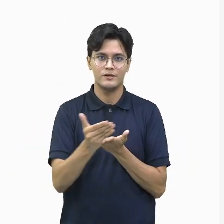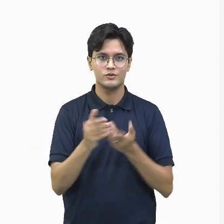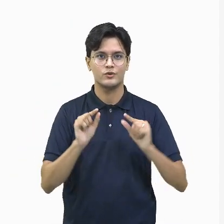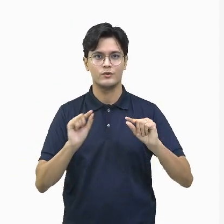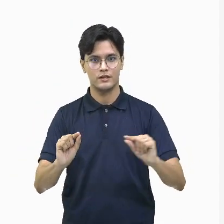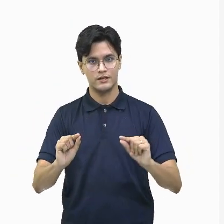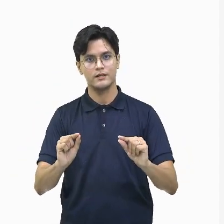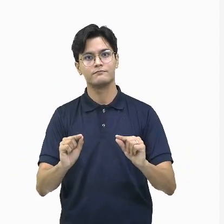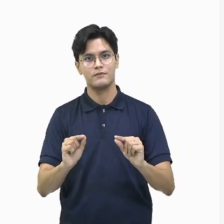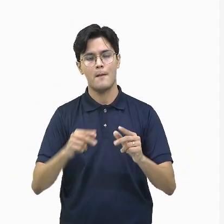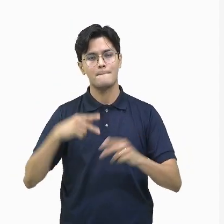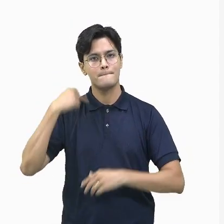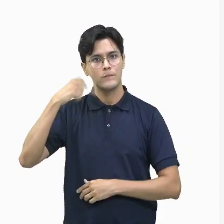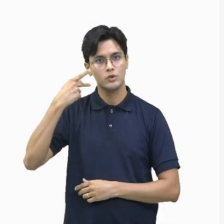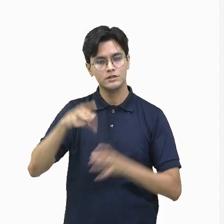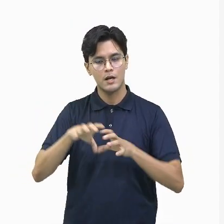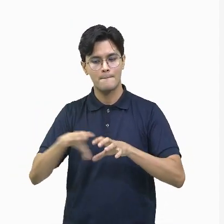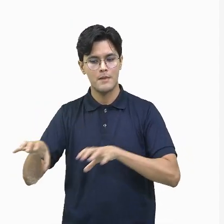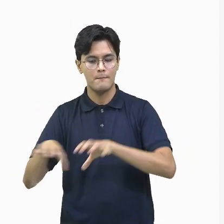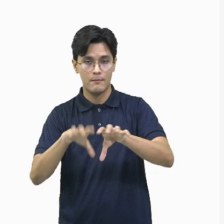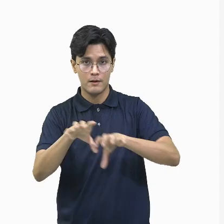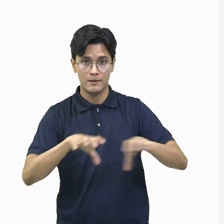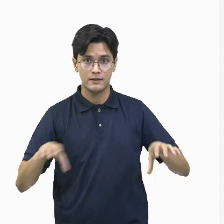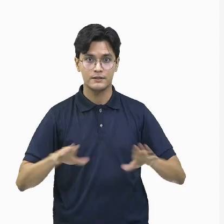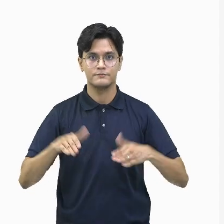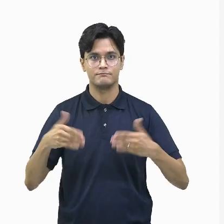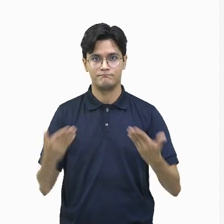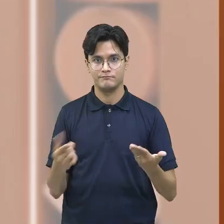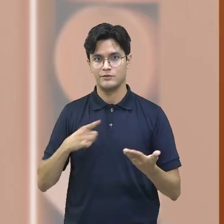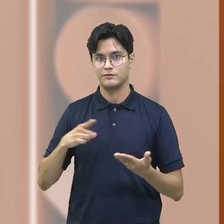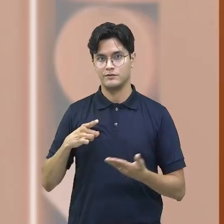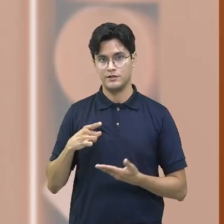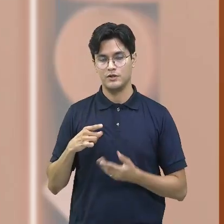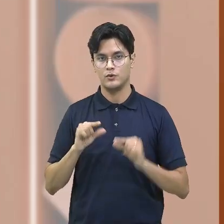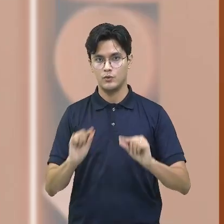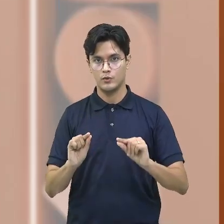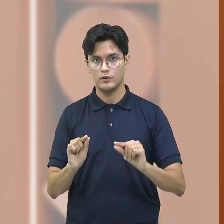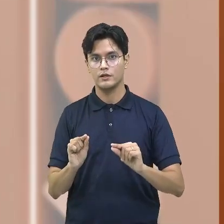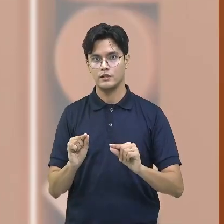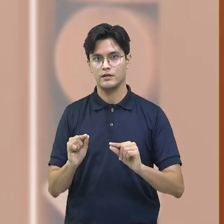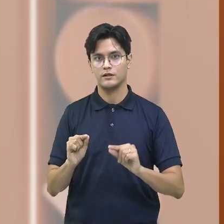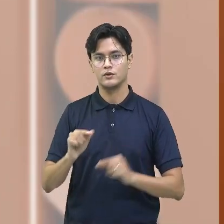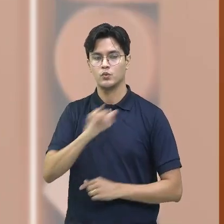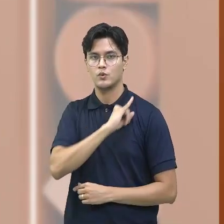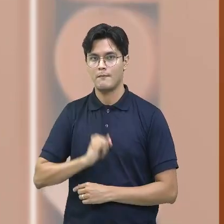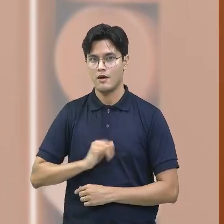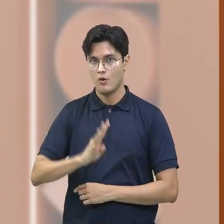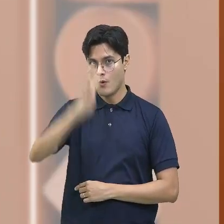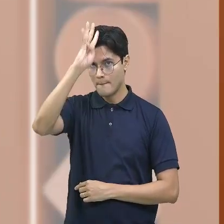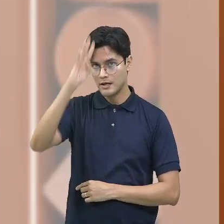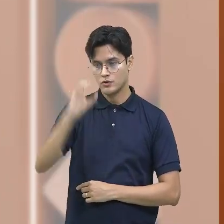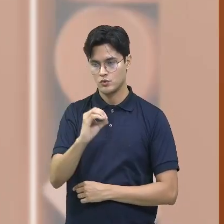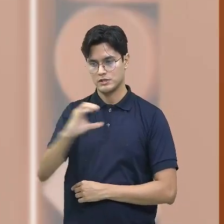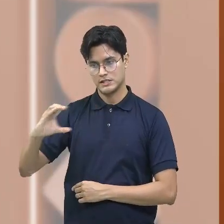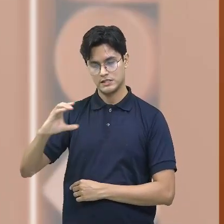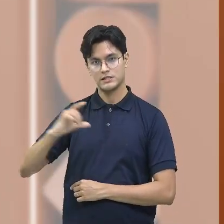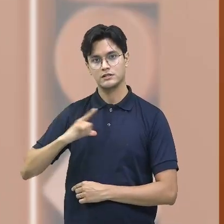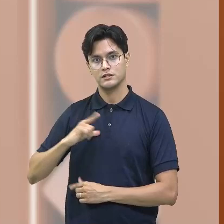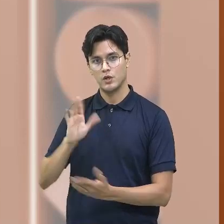tem justamente na figura do Império Romano do Ocidente um